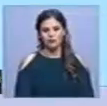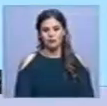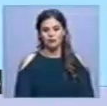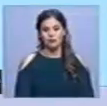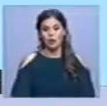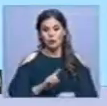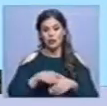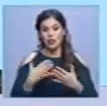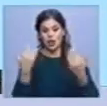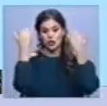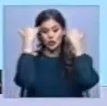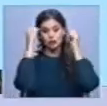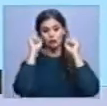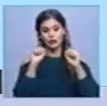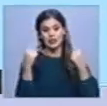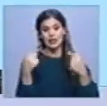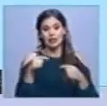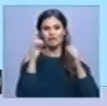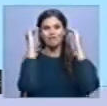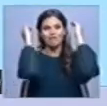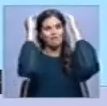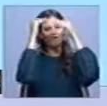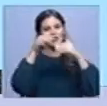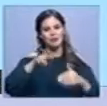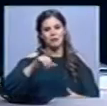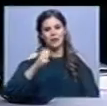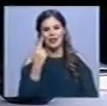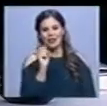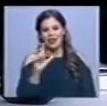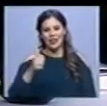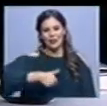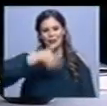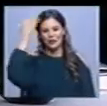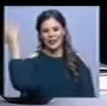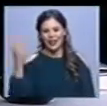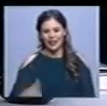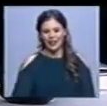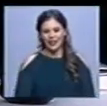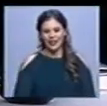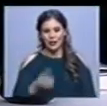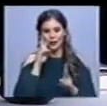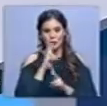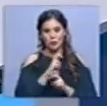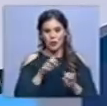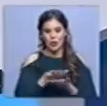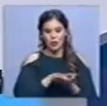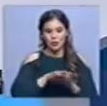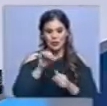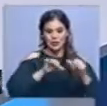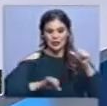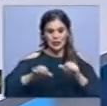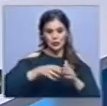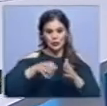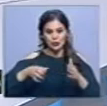E agora as notícias vindas das estrelas com Miguel Gonçalves. Bom dia, Bom dia, Miguel. Sandra. A descoberta de elementos químicos complexos é uma boa ou